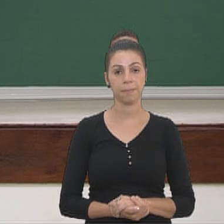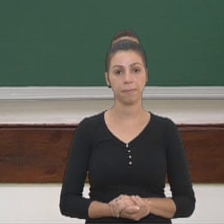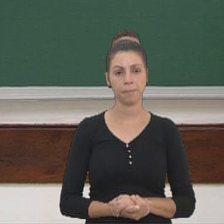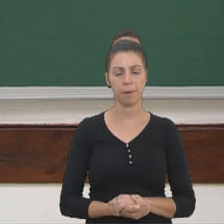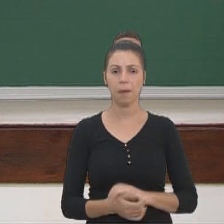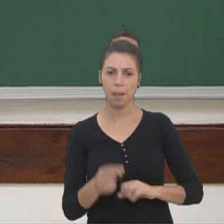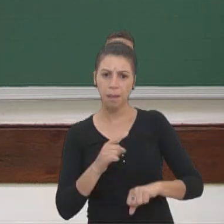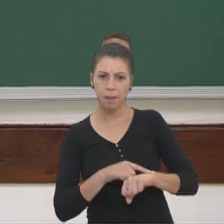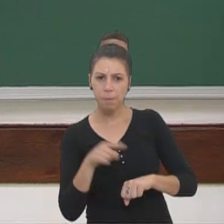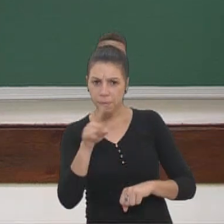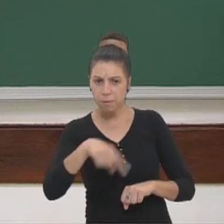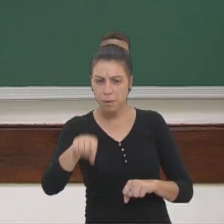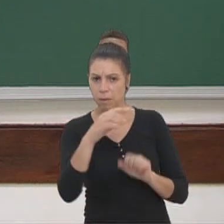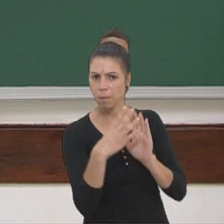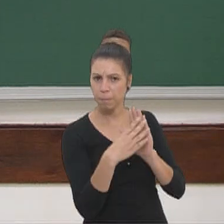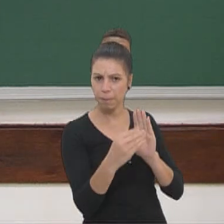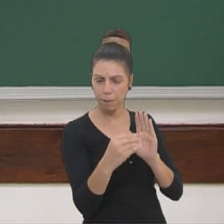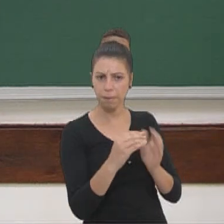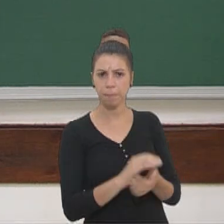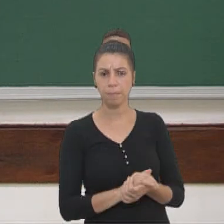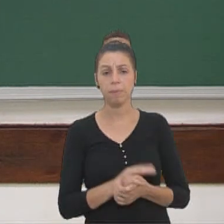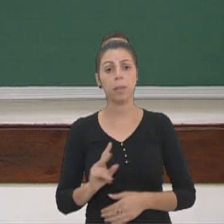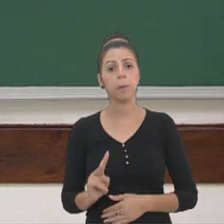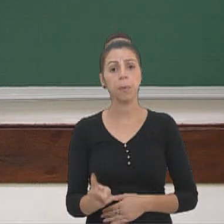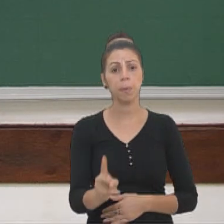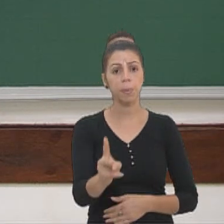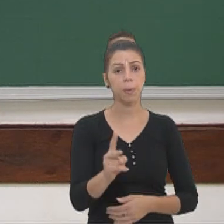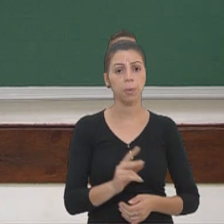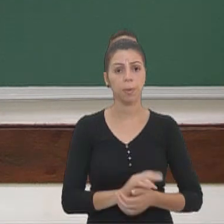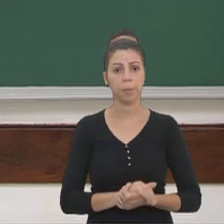Já deu tempo de vocês copiarem, pessoal? Vamos continuar.